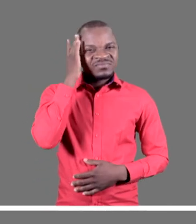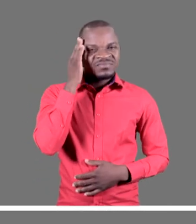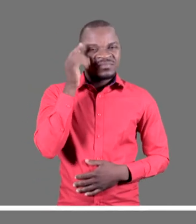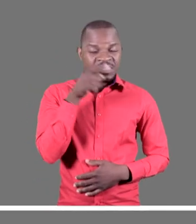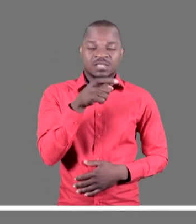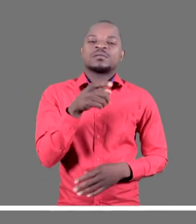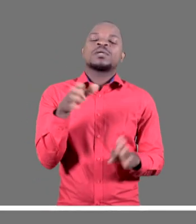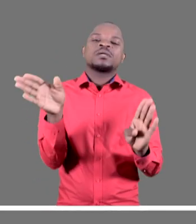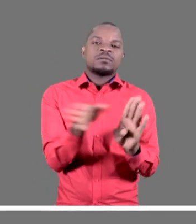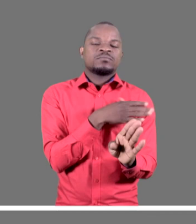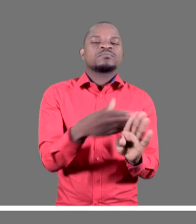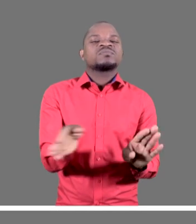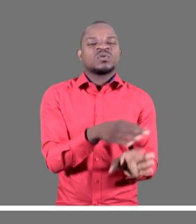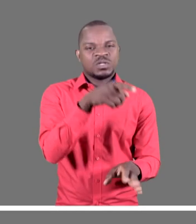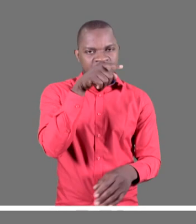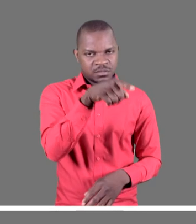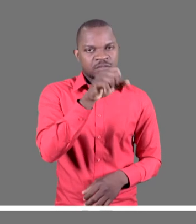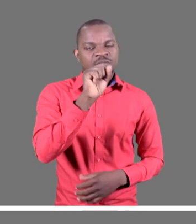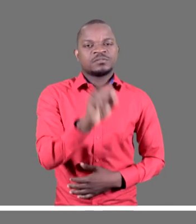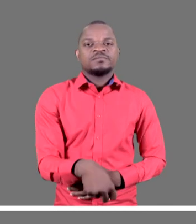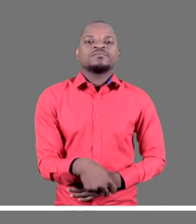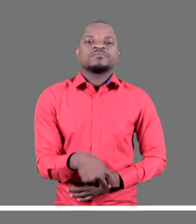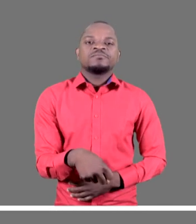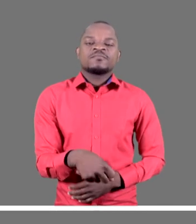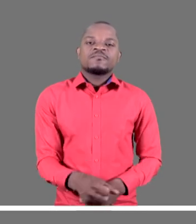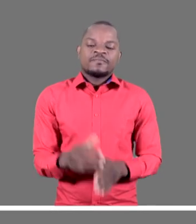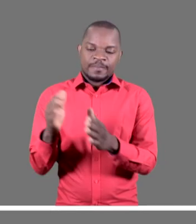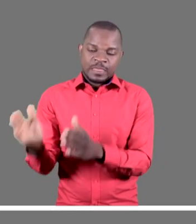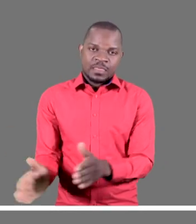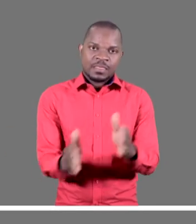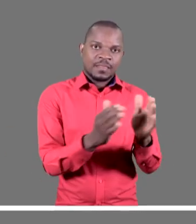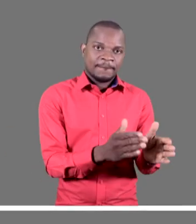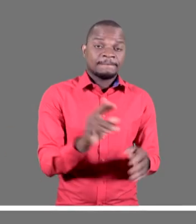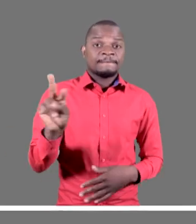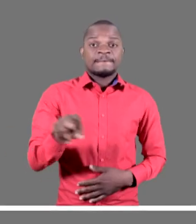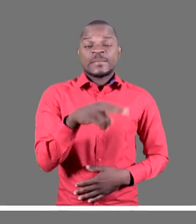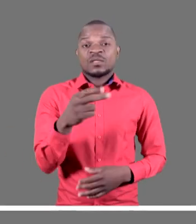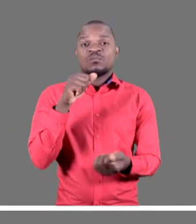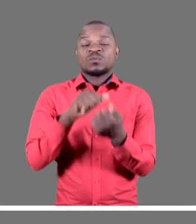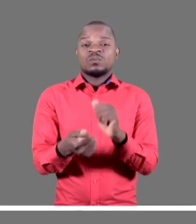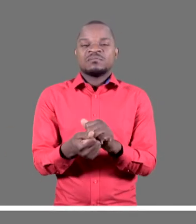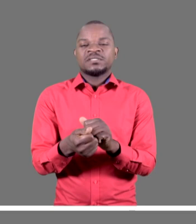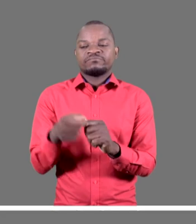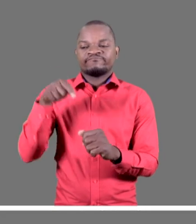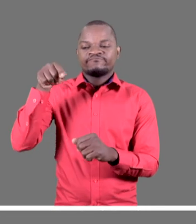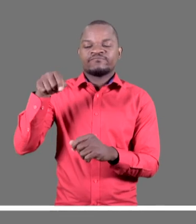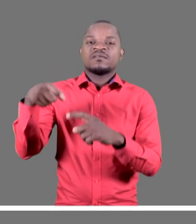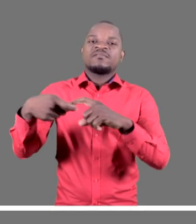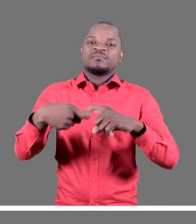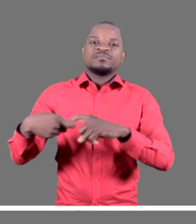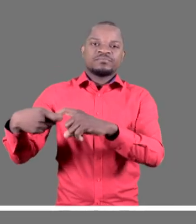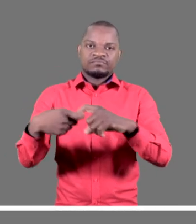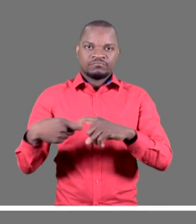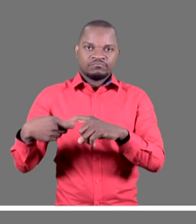forma de abuso e de violência contra esta mulher. O outro problema tem a ver com as famílias.